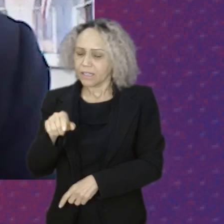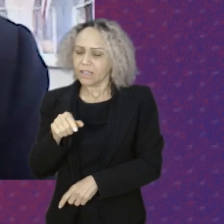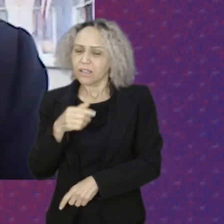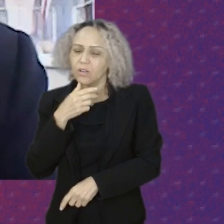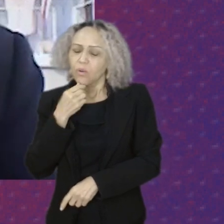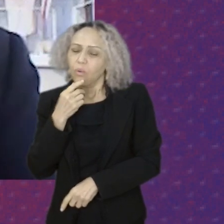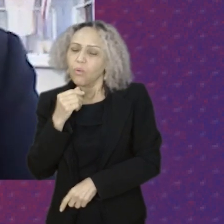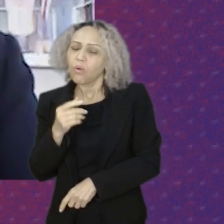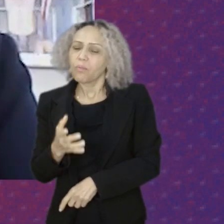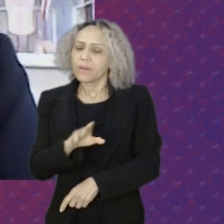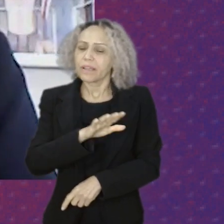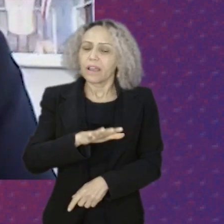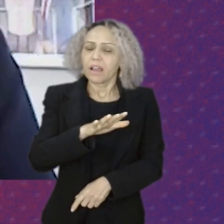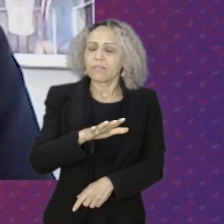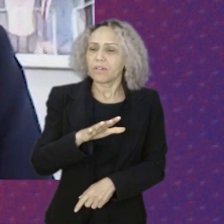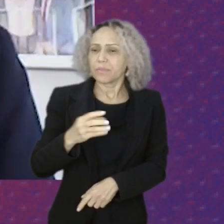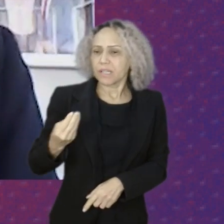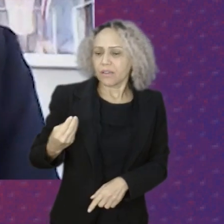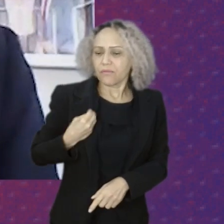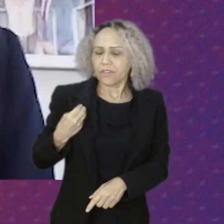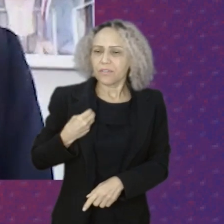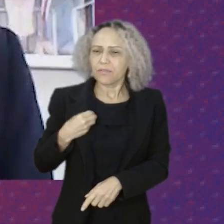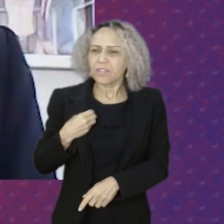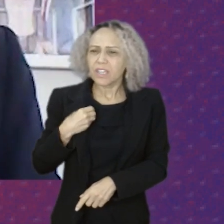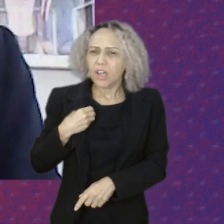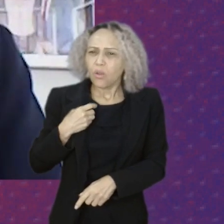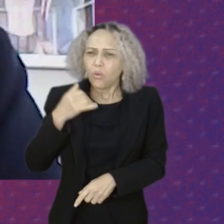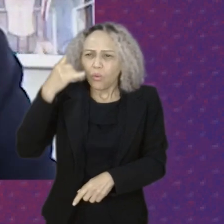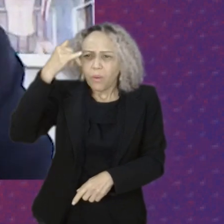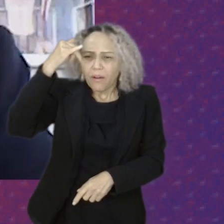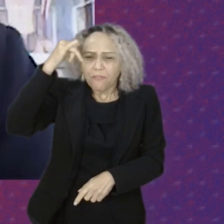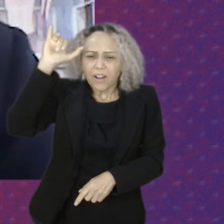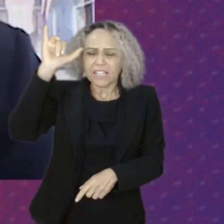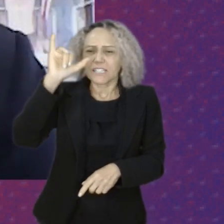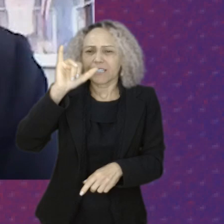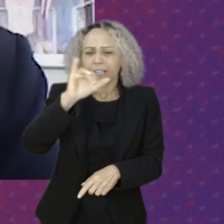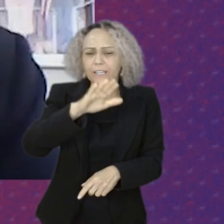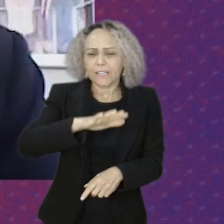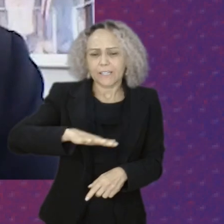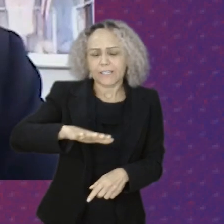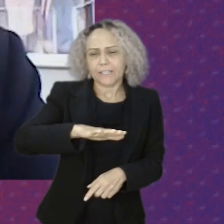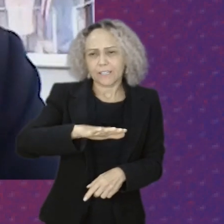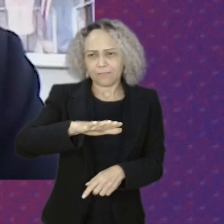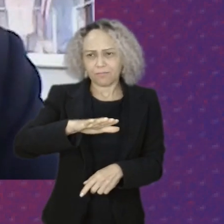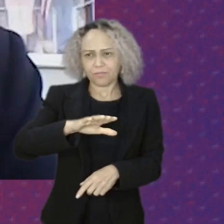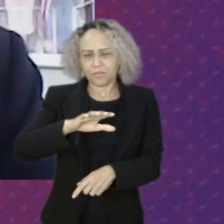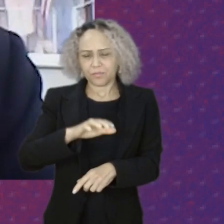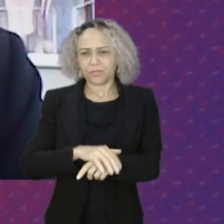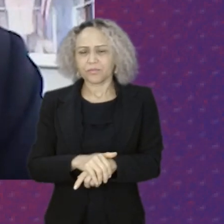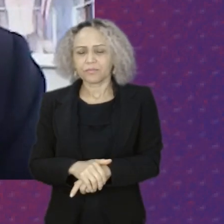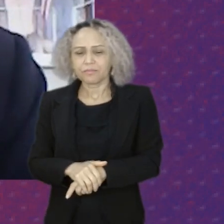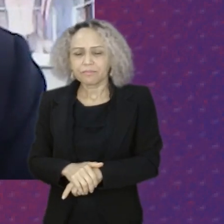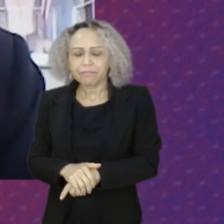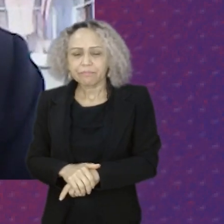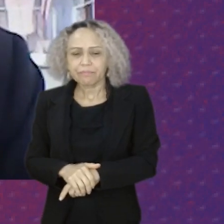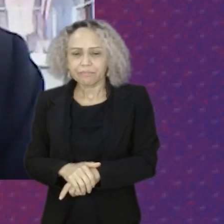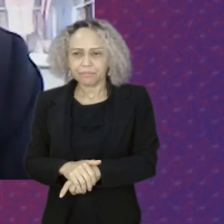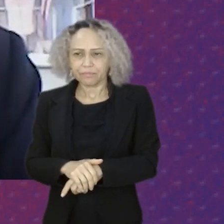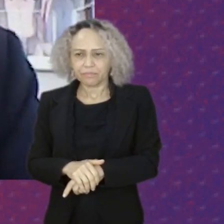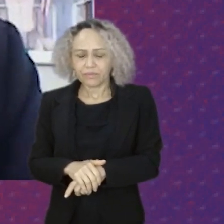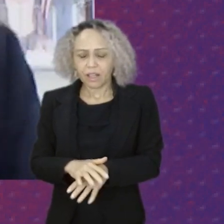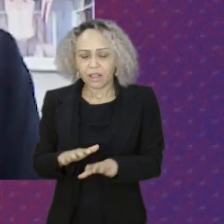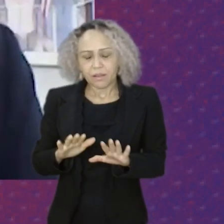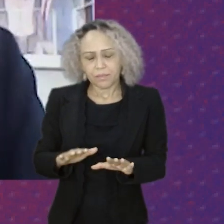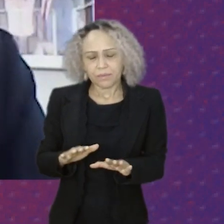massa falida, que, como era na era Bolsonaro, nós não tivemos acesso aos dados do INCRA